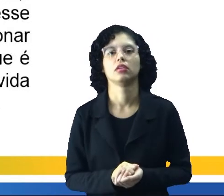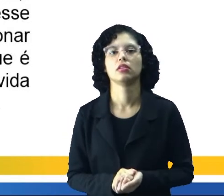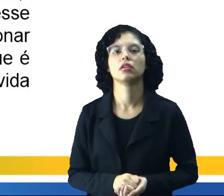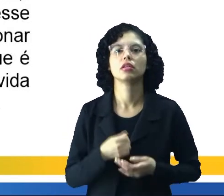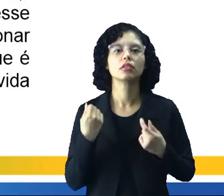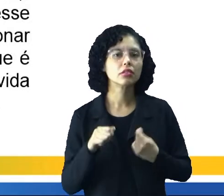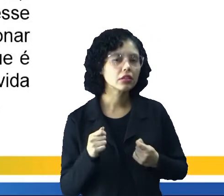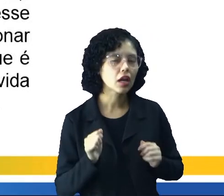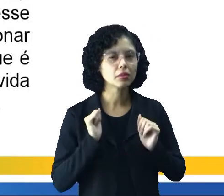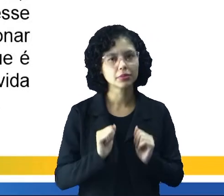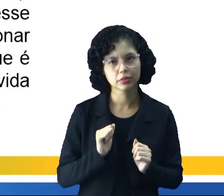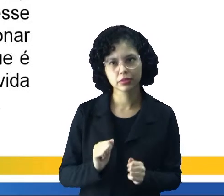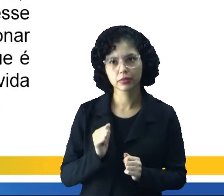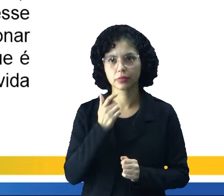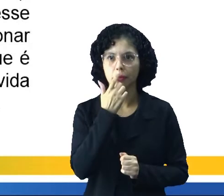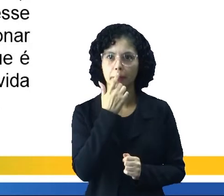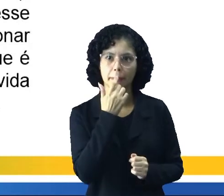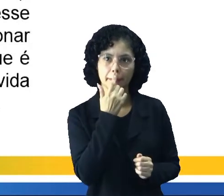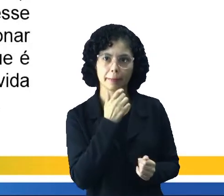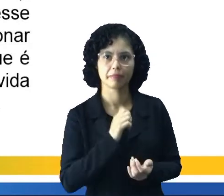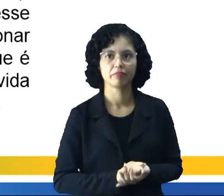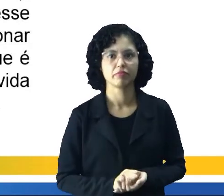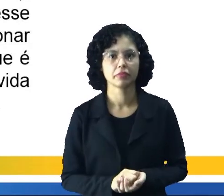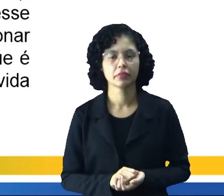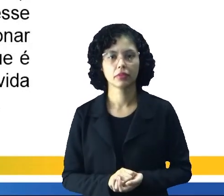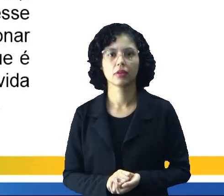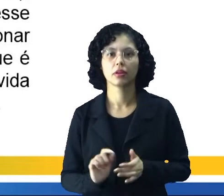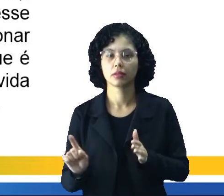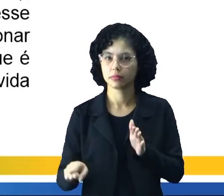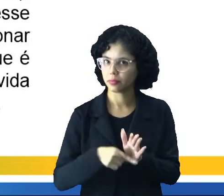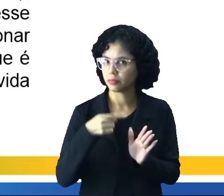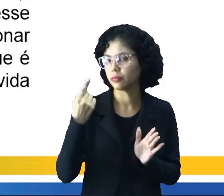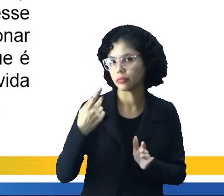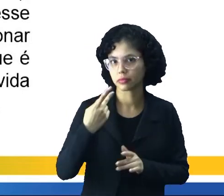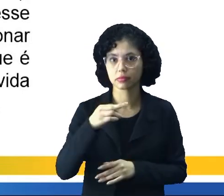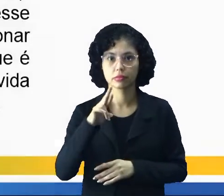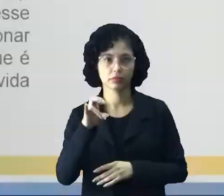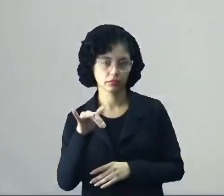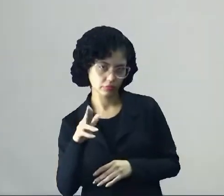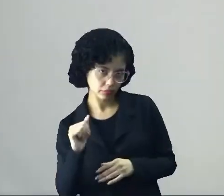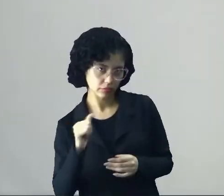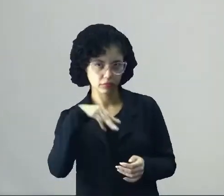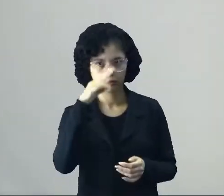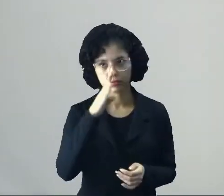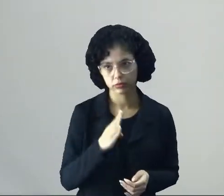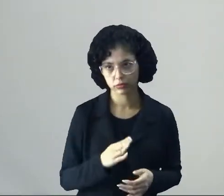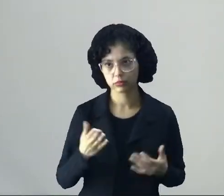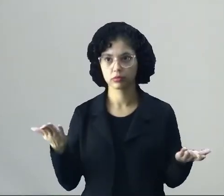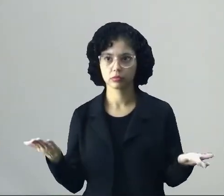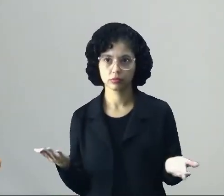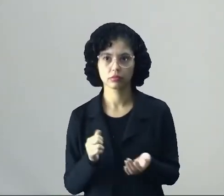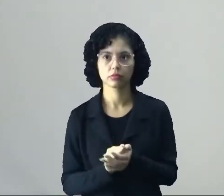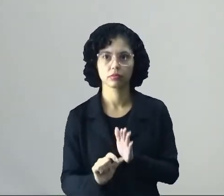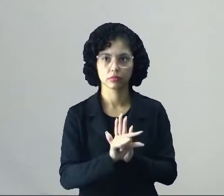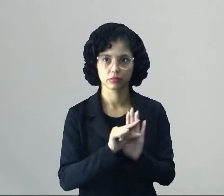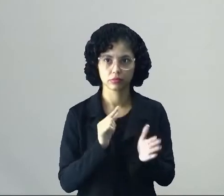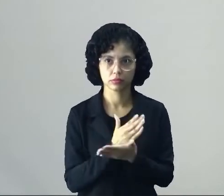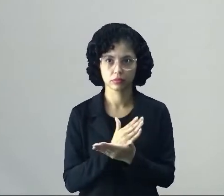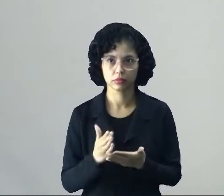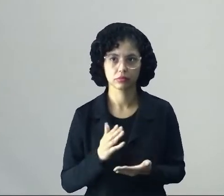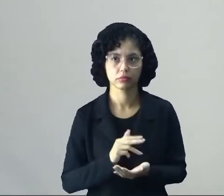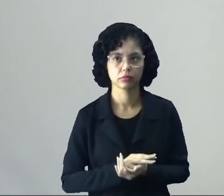Talvez ele pudesse ali ter utilizado, né, primeiramente, já que ele queria introduzir o parágrafo